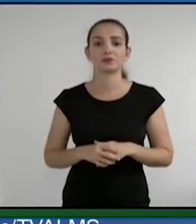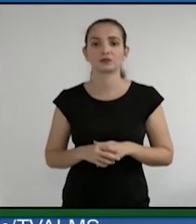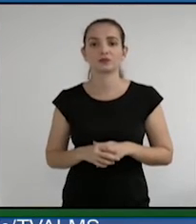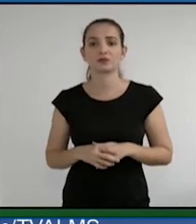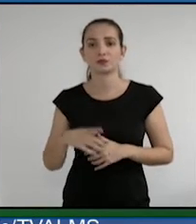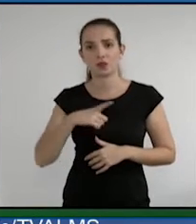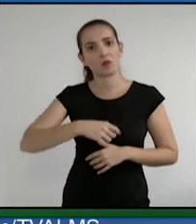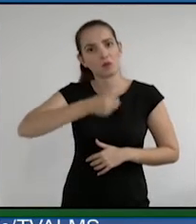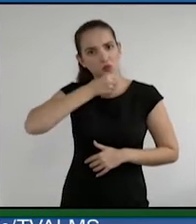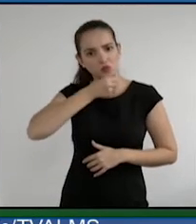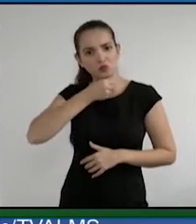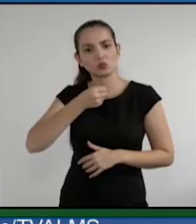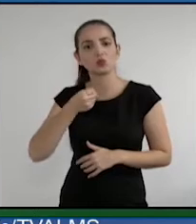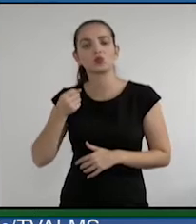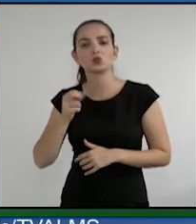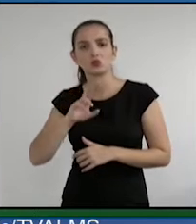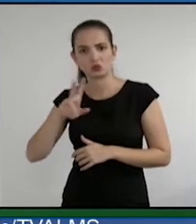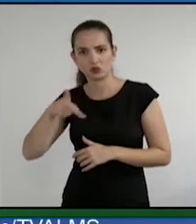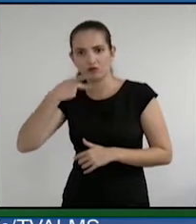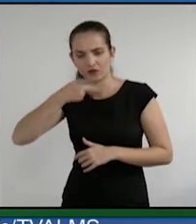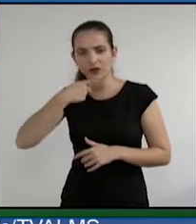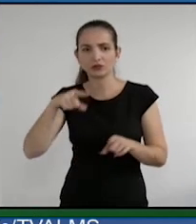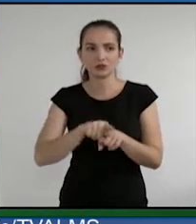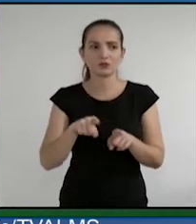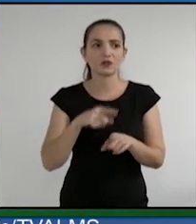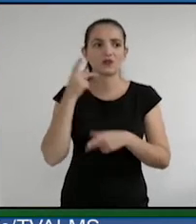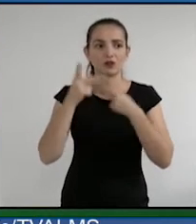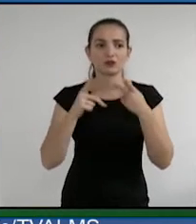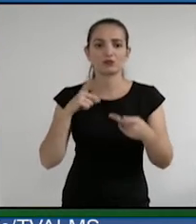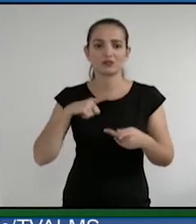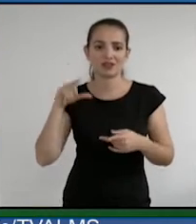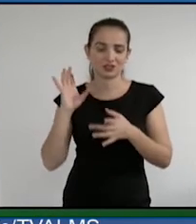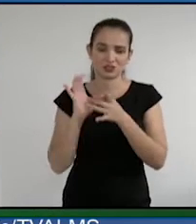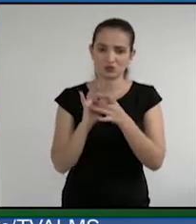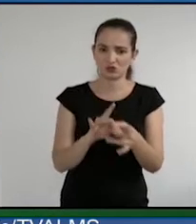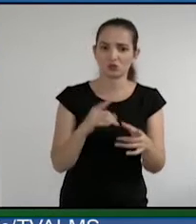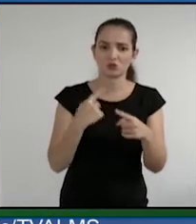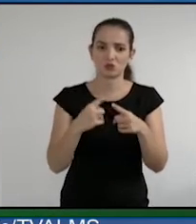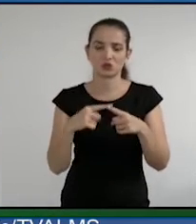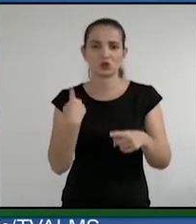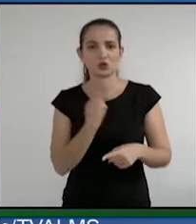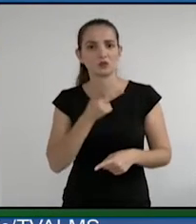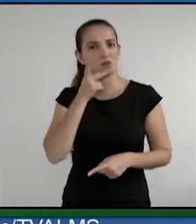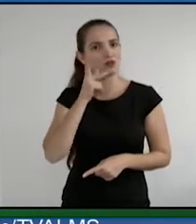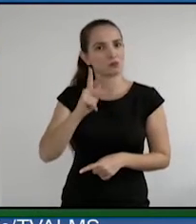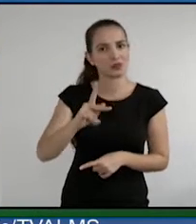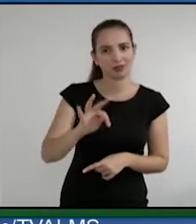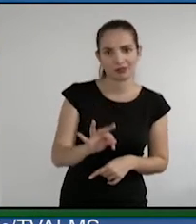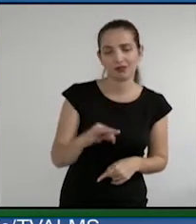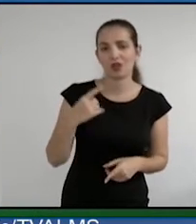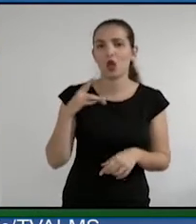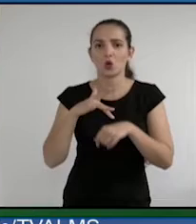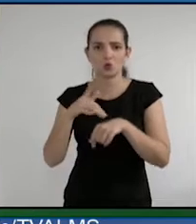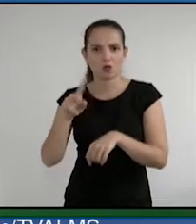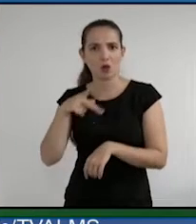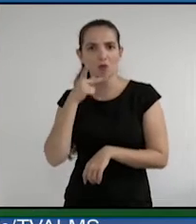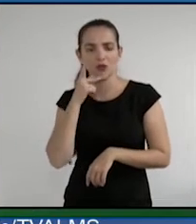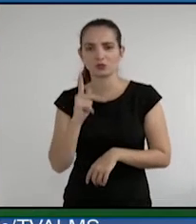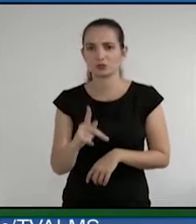do microfone de à parte, dizendo que a gente estava falando isso porque a gente era do PT, que o PT que botou o